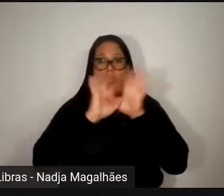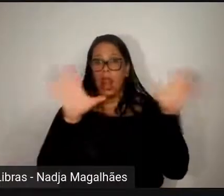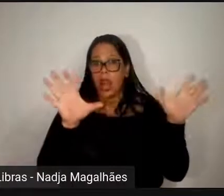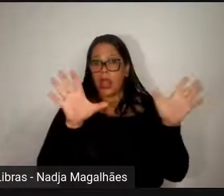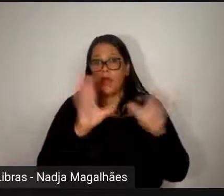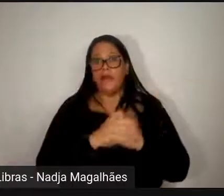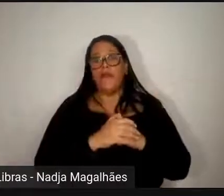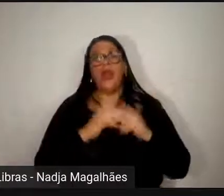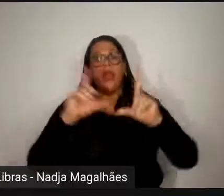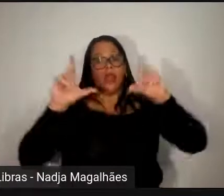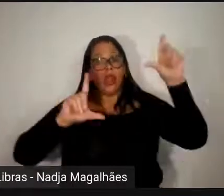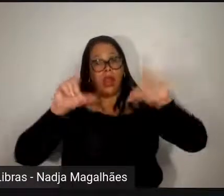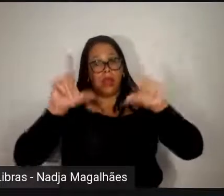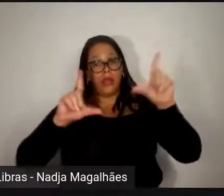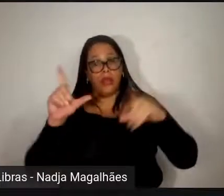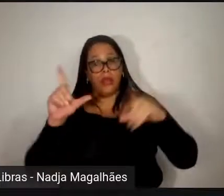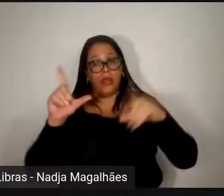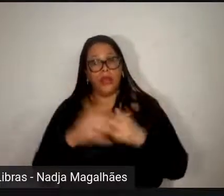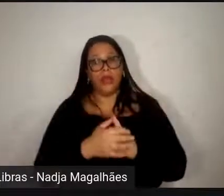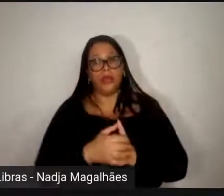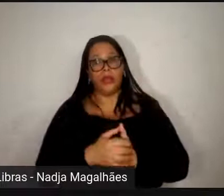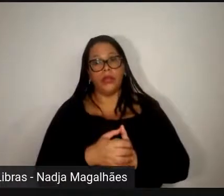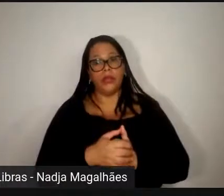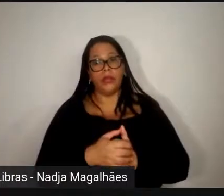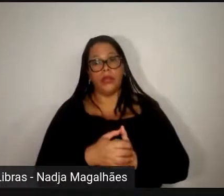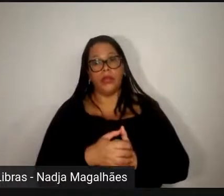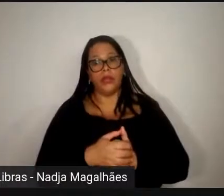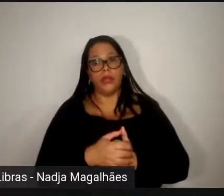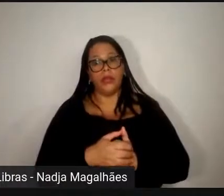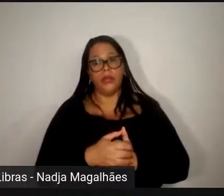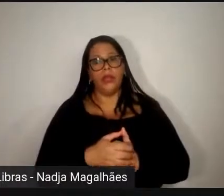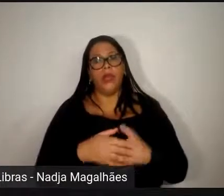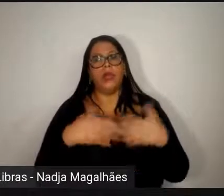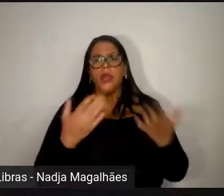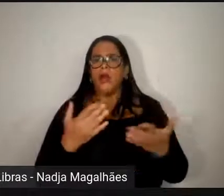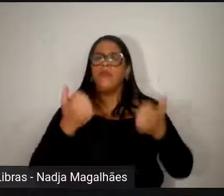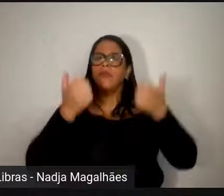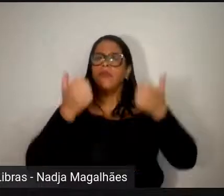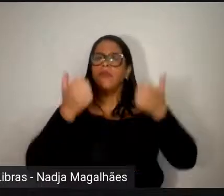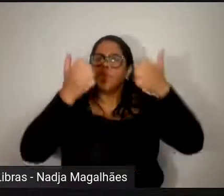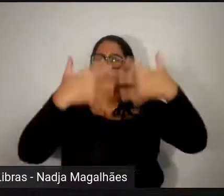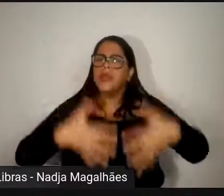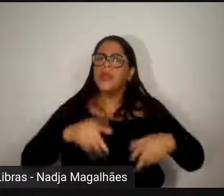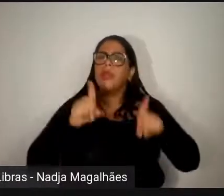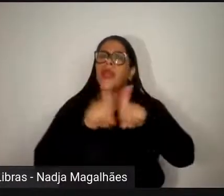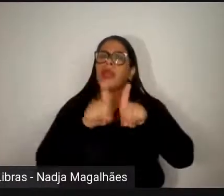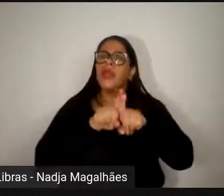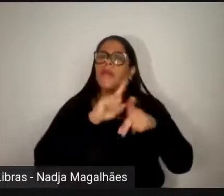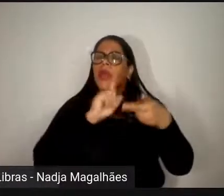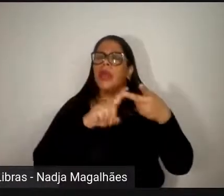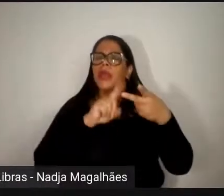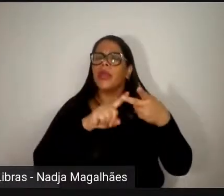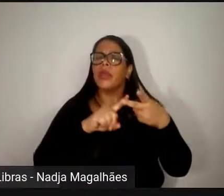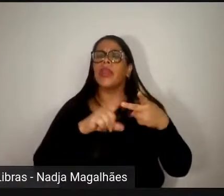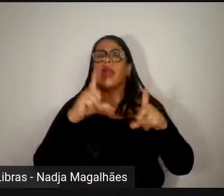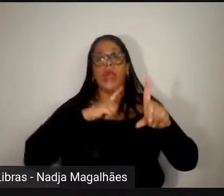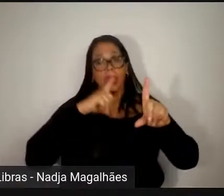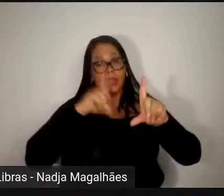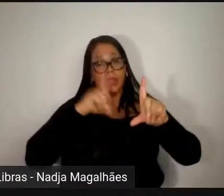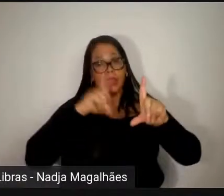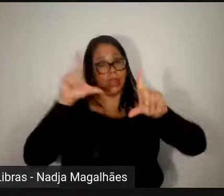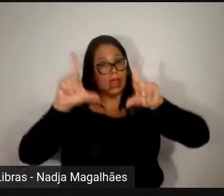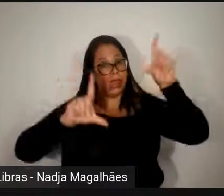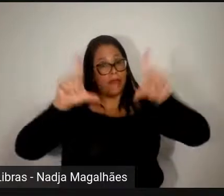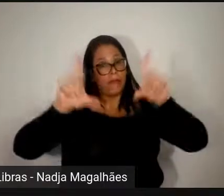canal do Congresso e também o status da emissora CSPAN. Ela é das emissoras, das operadoras de cabo, mas não é